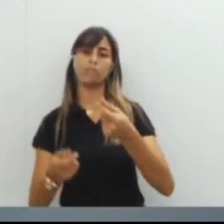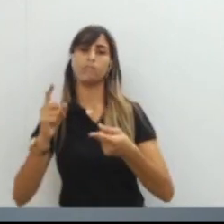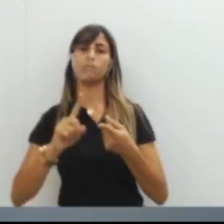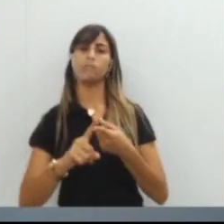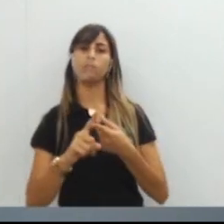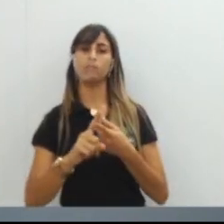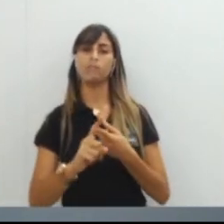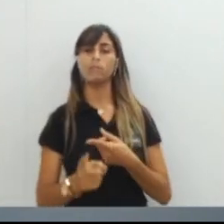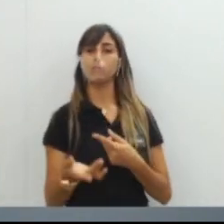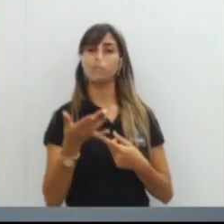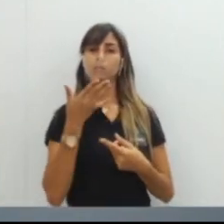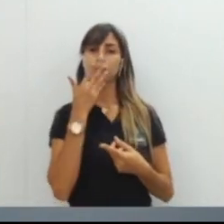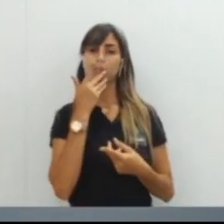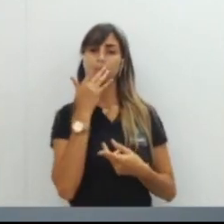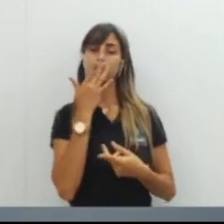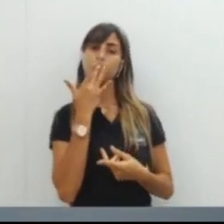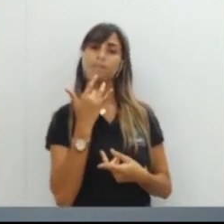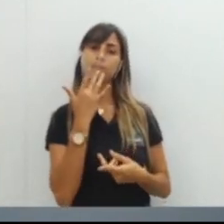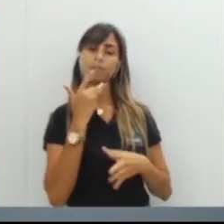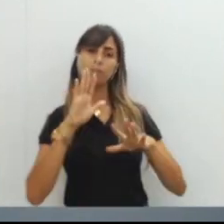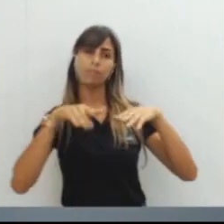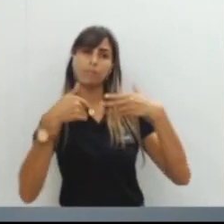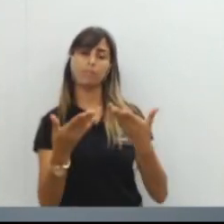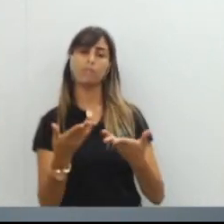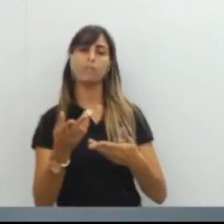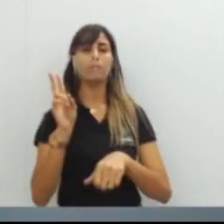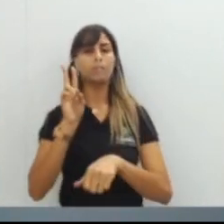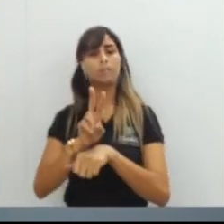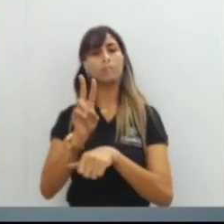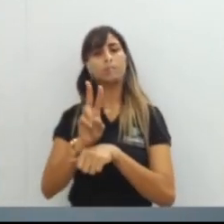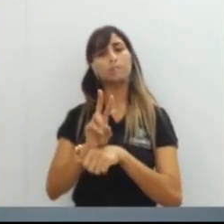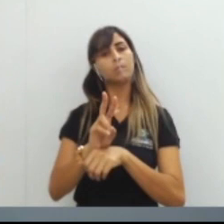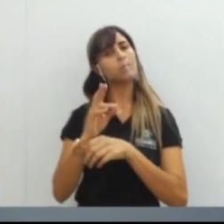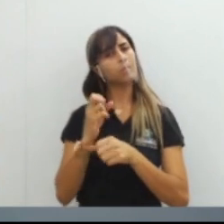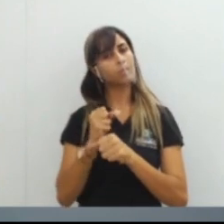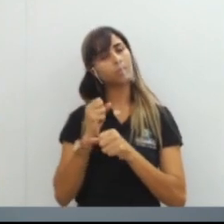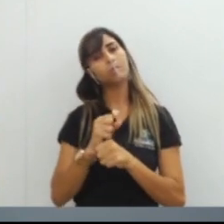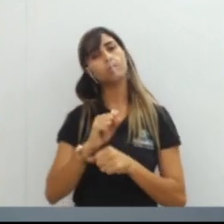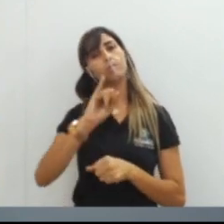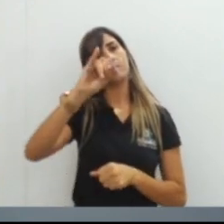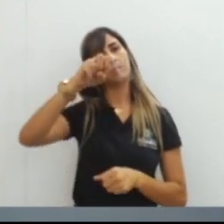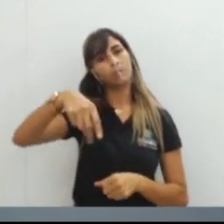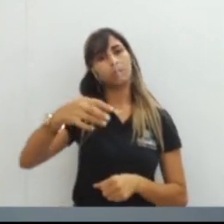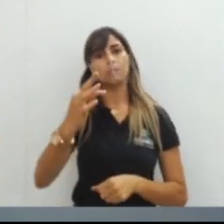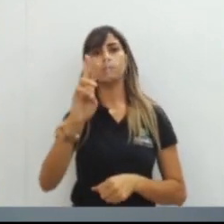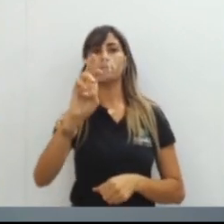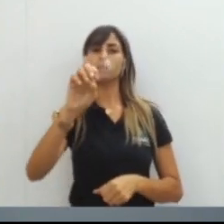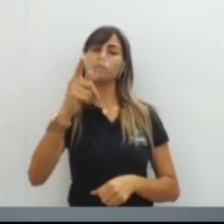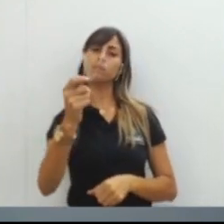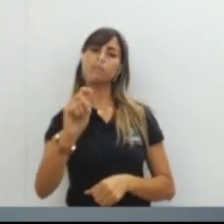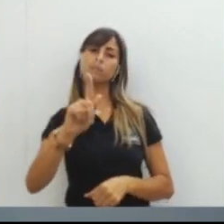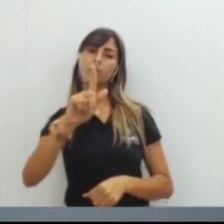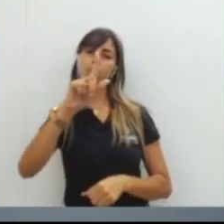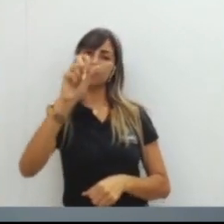sinal vermelho, quando a gente fala em proteção integral quer dizer o quê, gente?